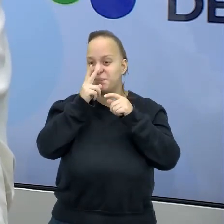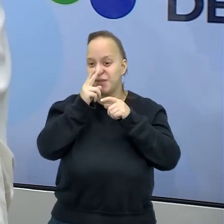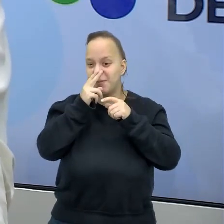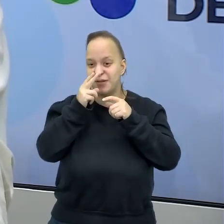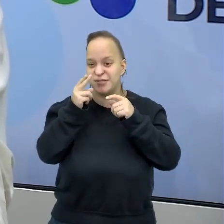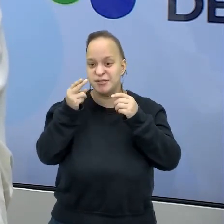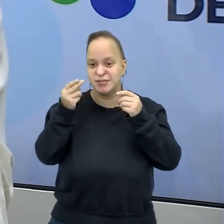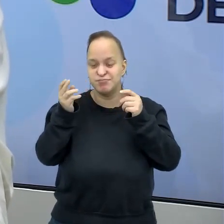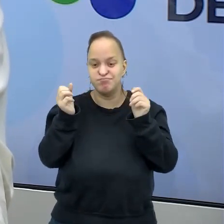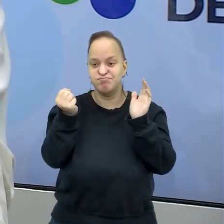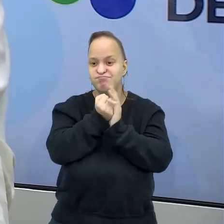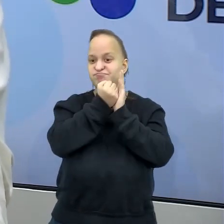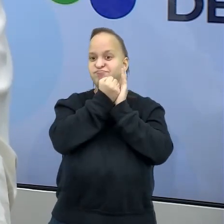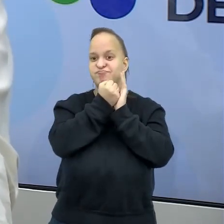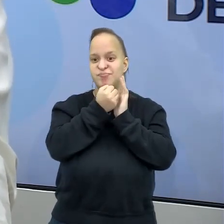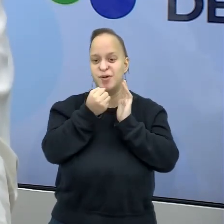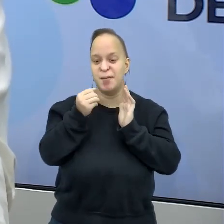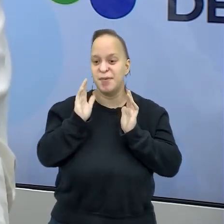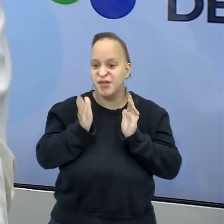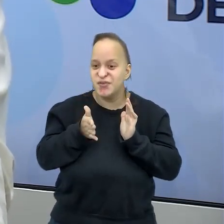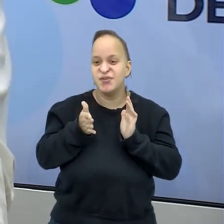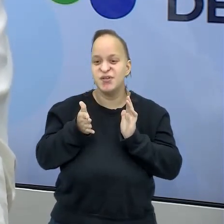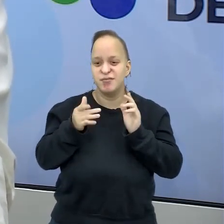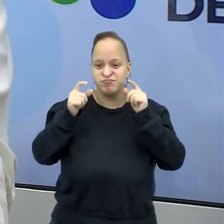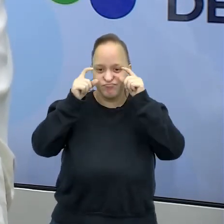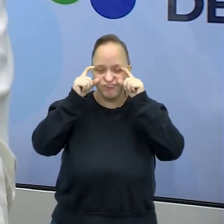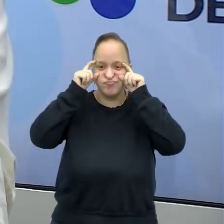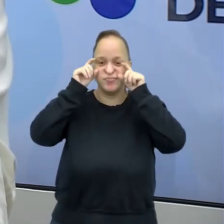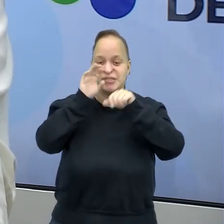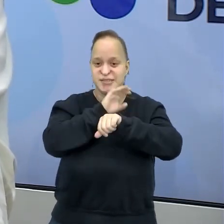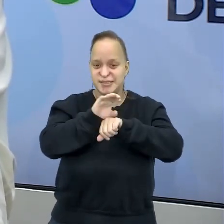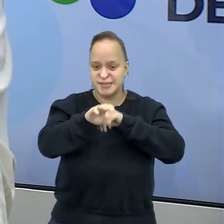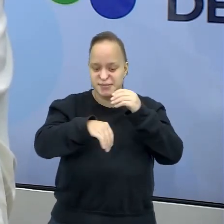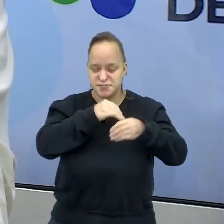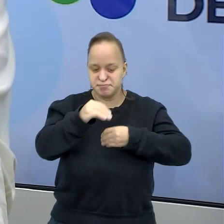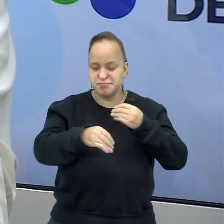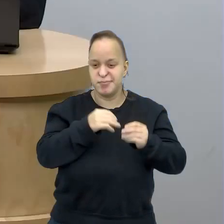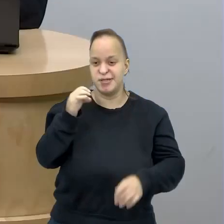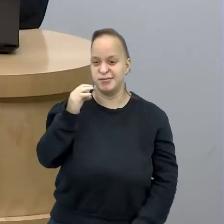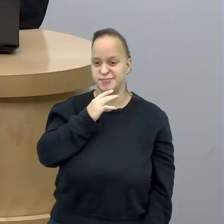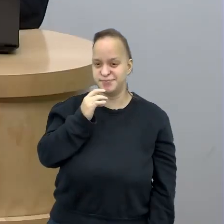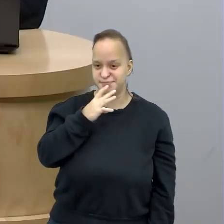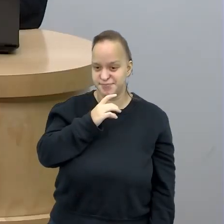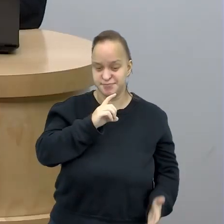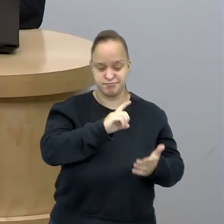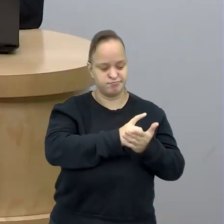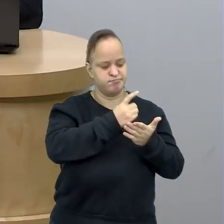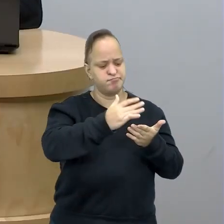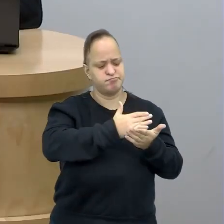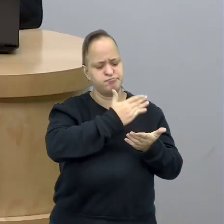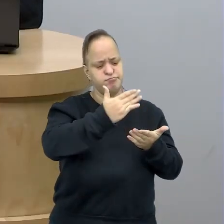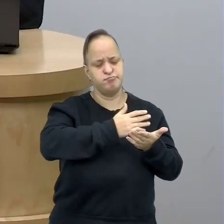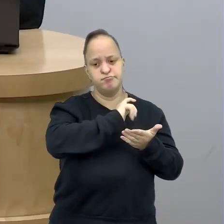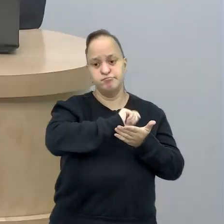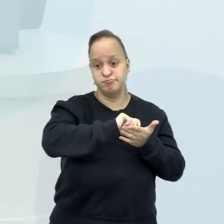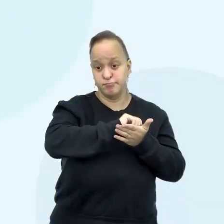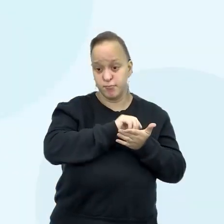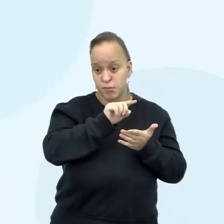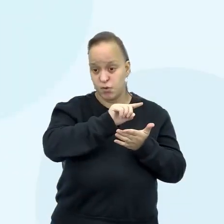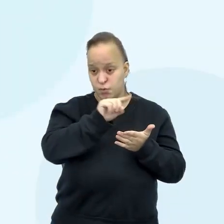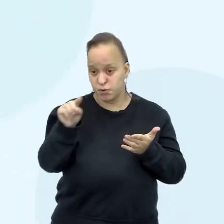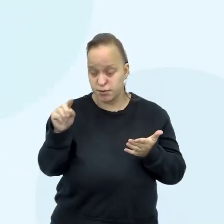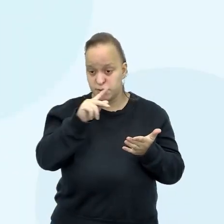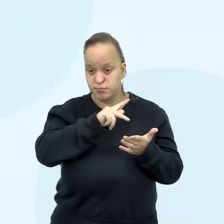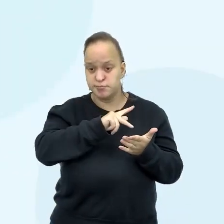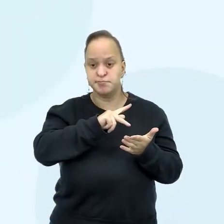óculos, Um óculos com armação cinza meio azulada. Verdade. Sim. Vamos falar um pouquinho do diário de bordo? Então, professores e